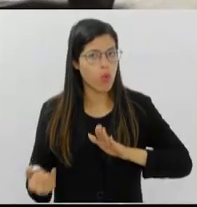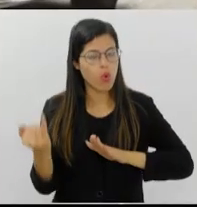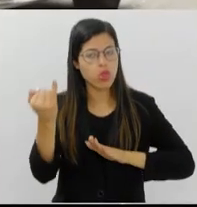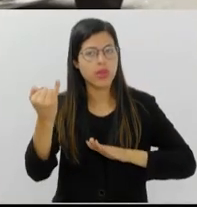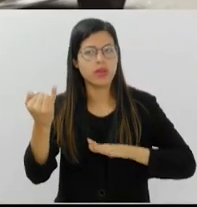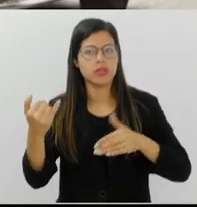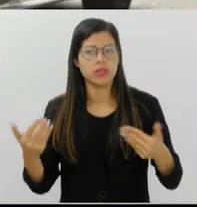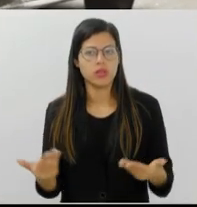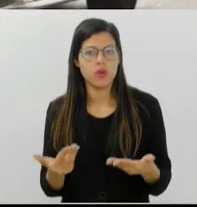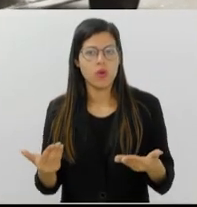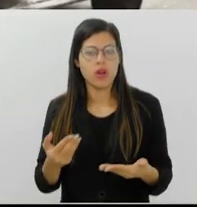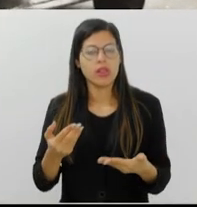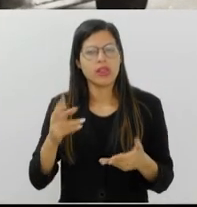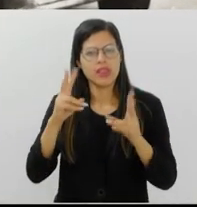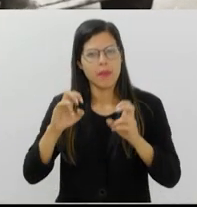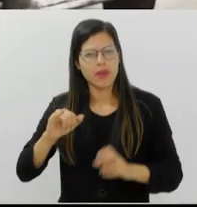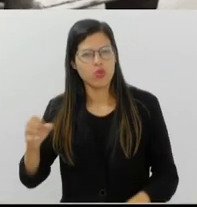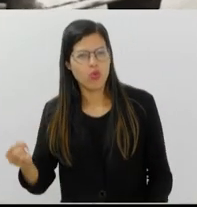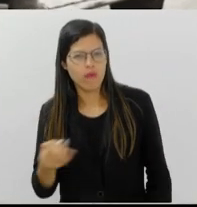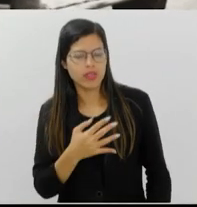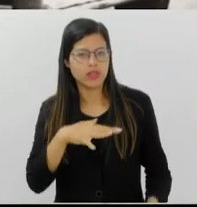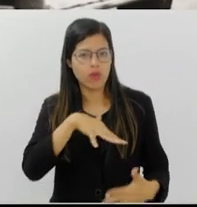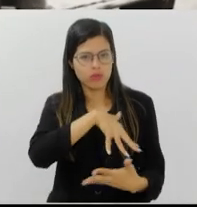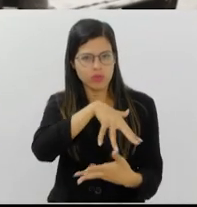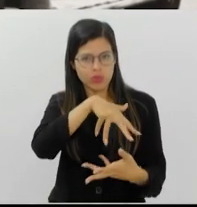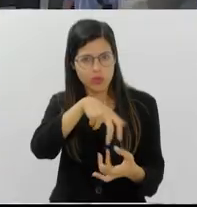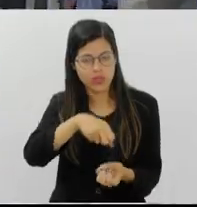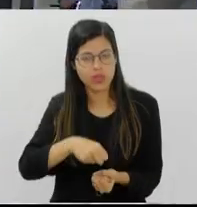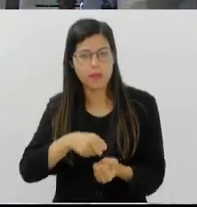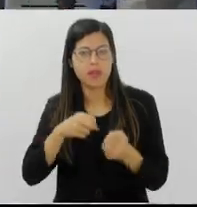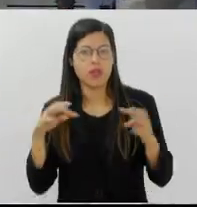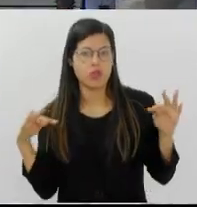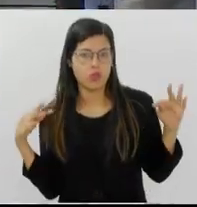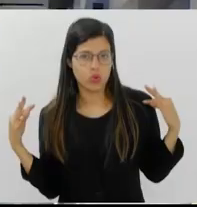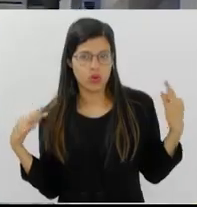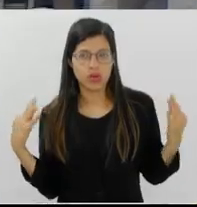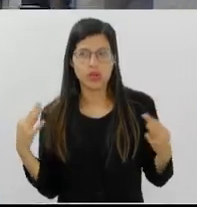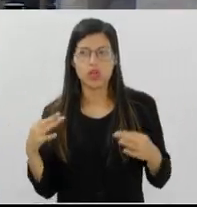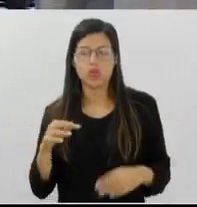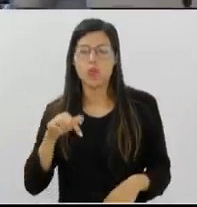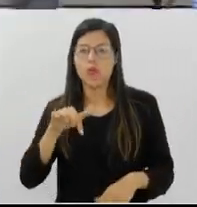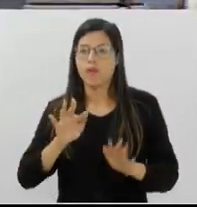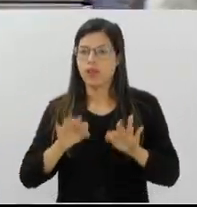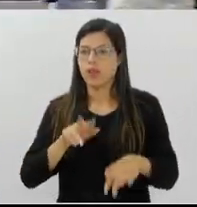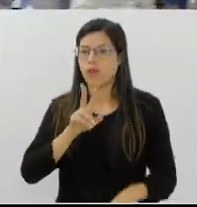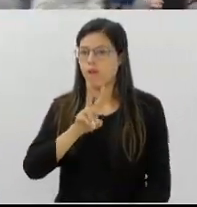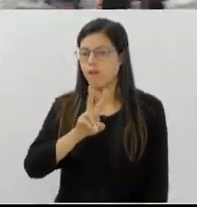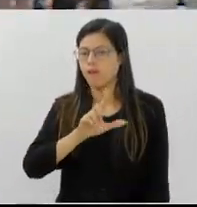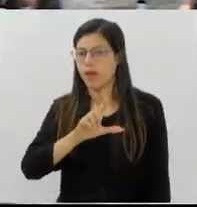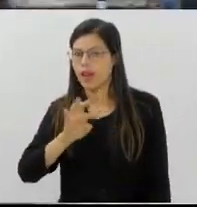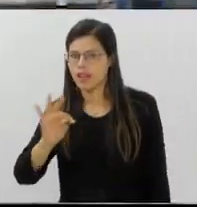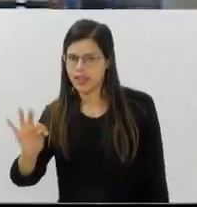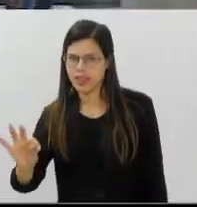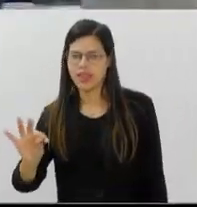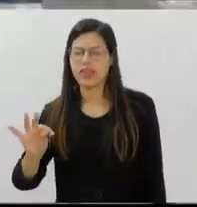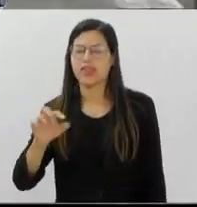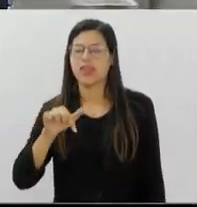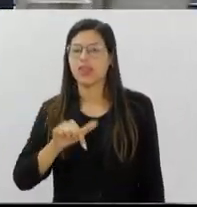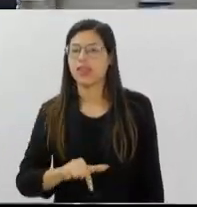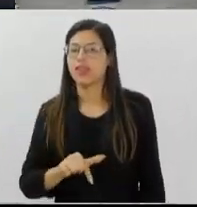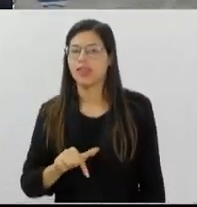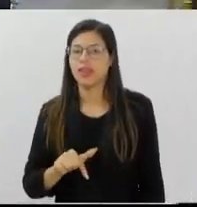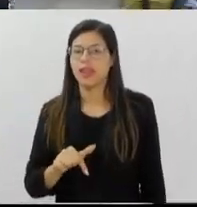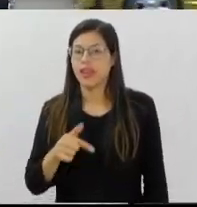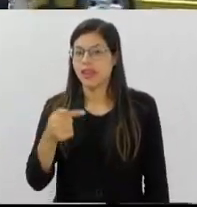em temas como inovação, sustentabilidade e turismo, culminando com o VLT, o veículo leve sobre trilhos, considerado